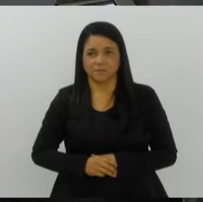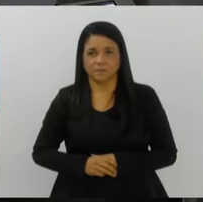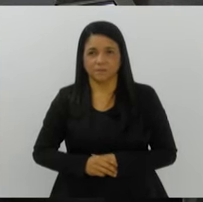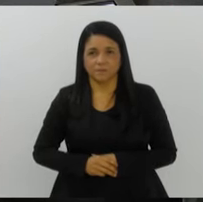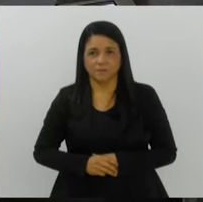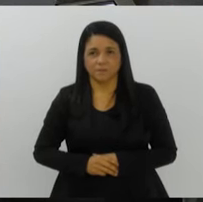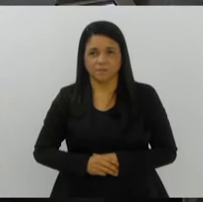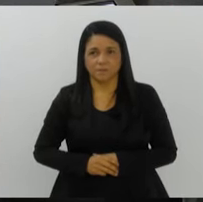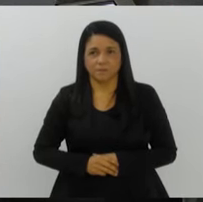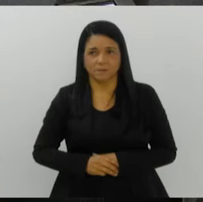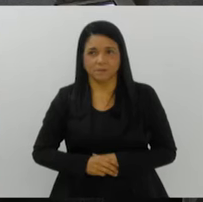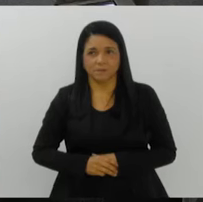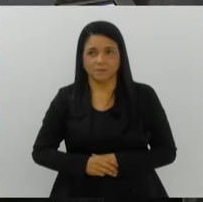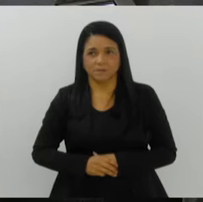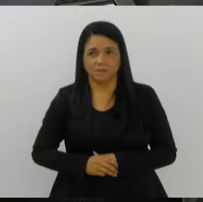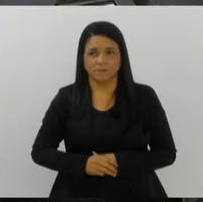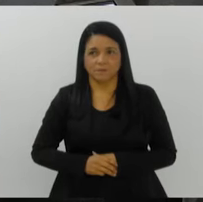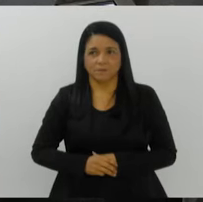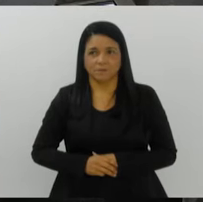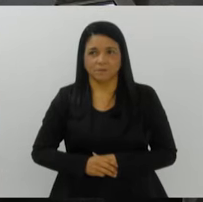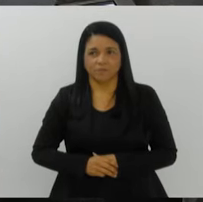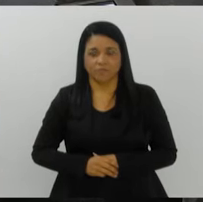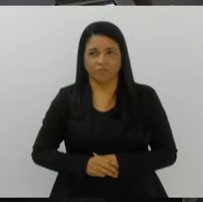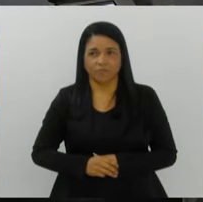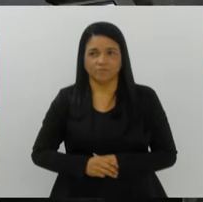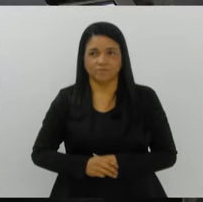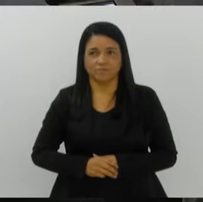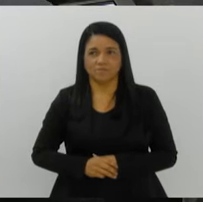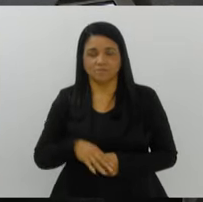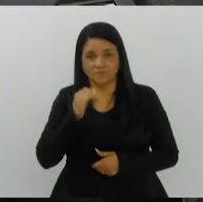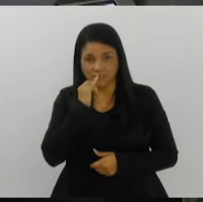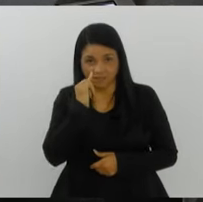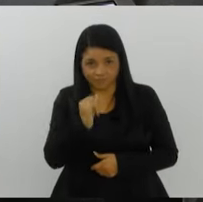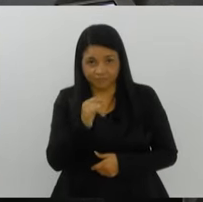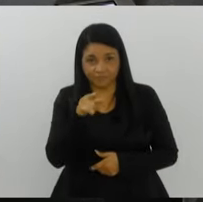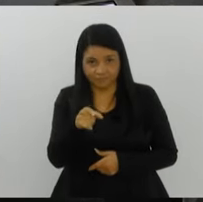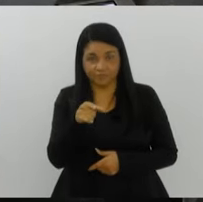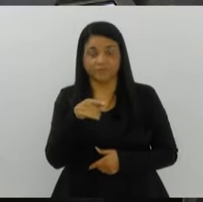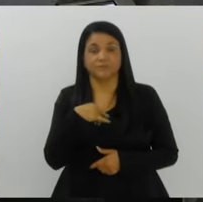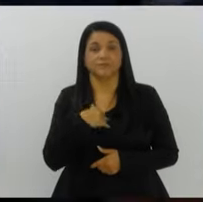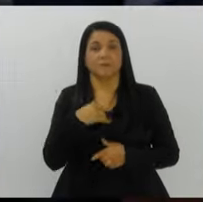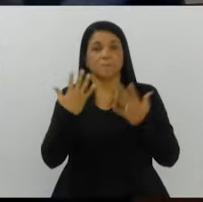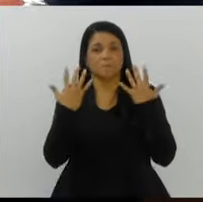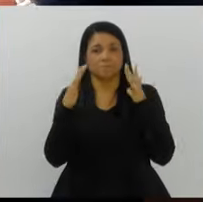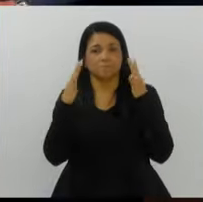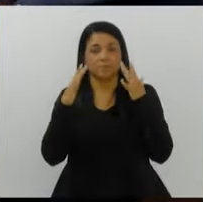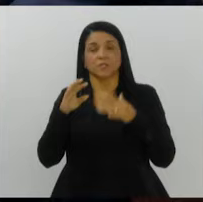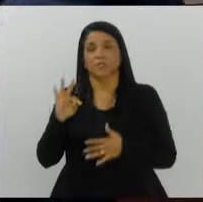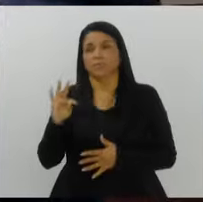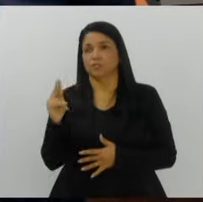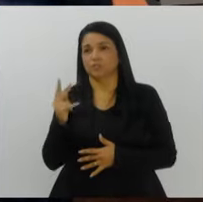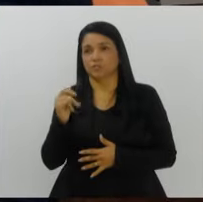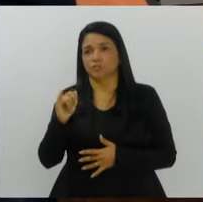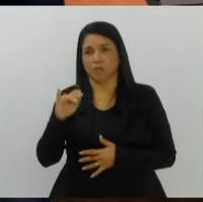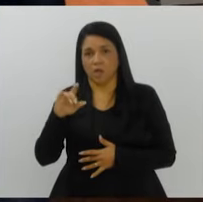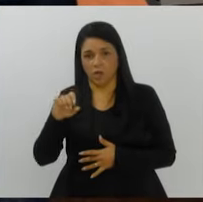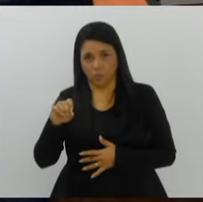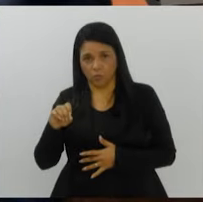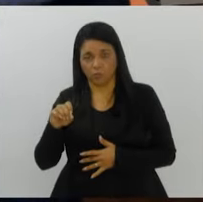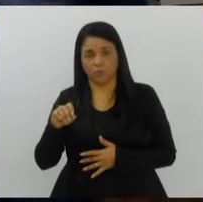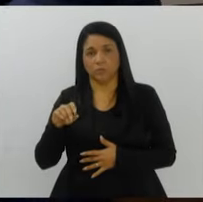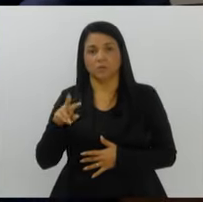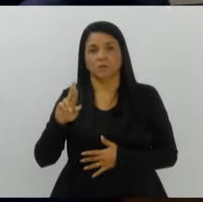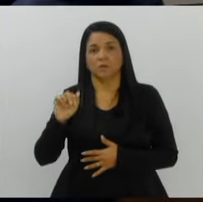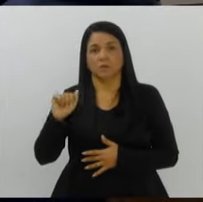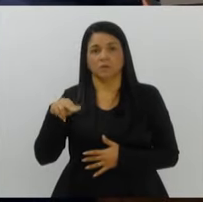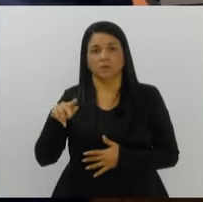ele ligou aqui. Voltou. Quero primeiro parabenizar ao Tiago Rangel, deputado Tiago Rangel, deputado Anderson